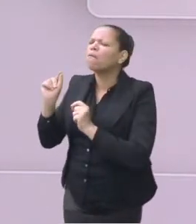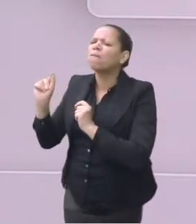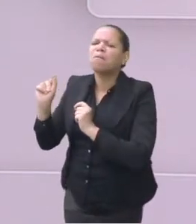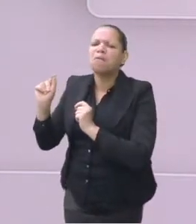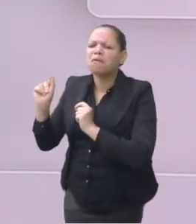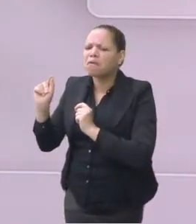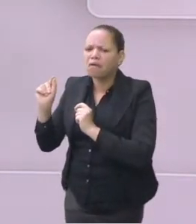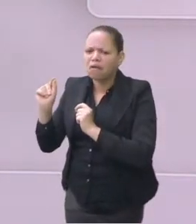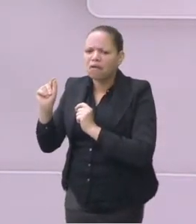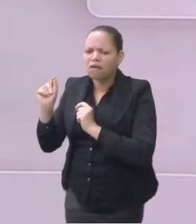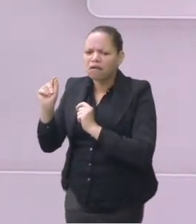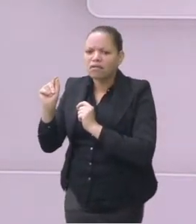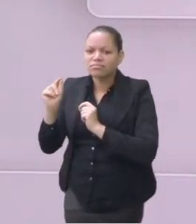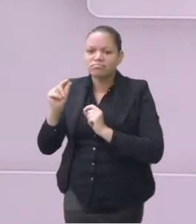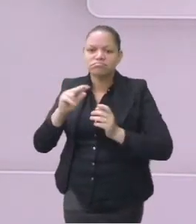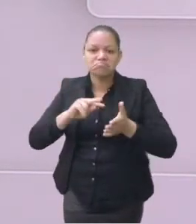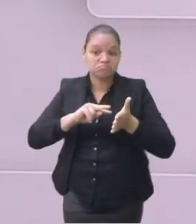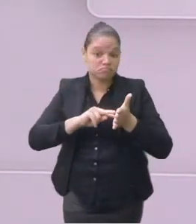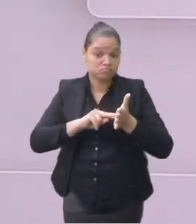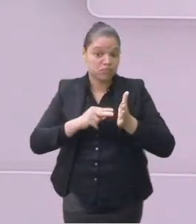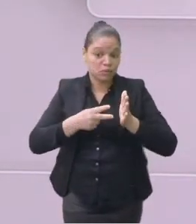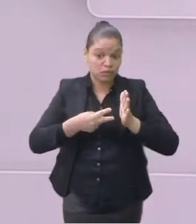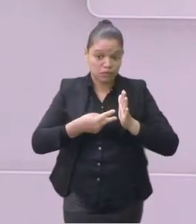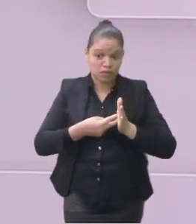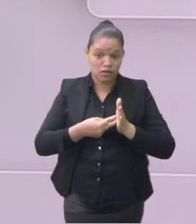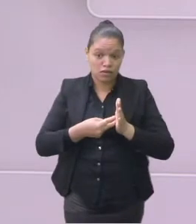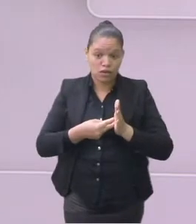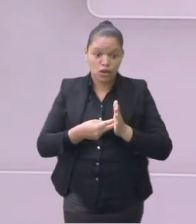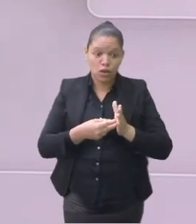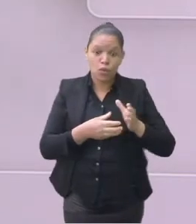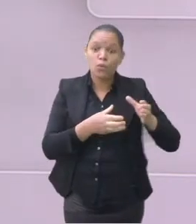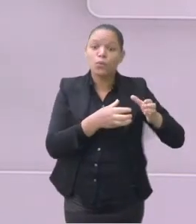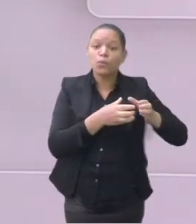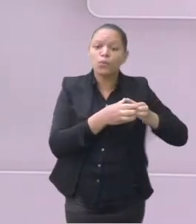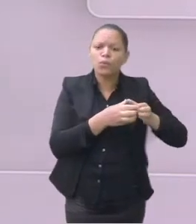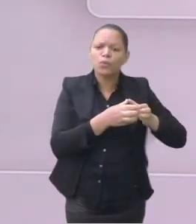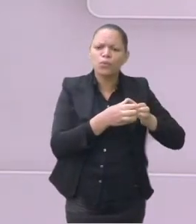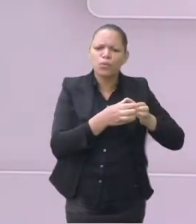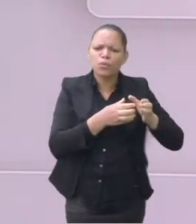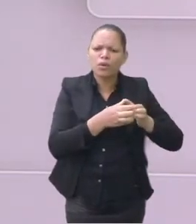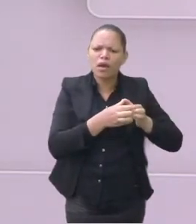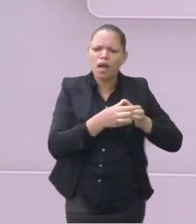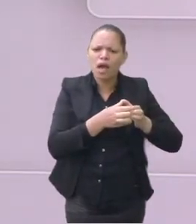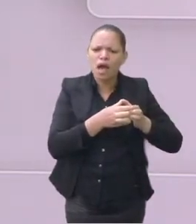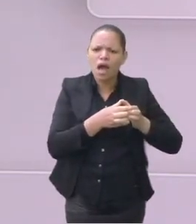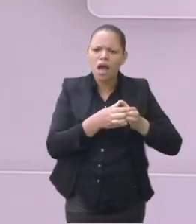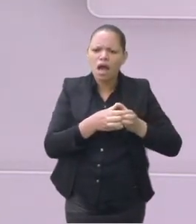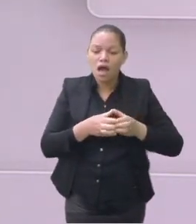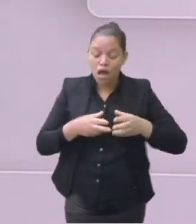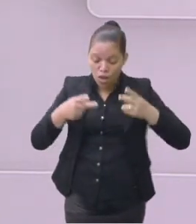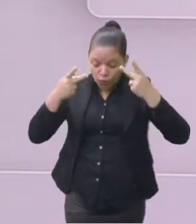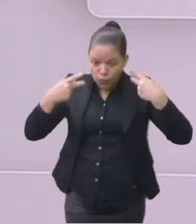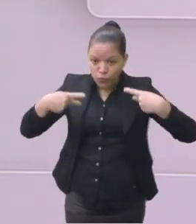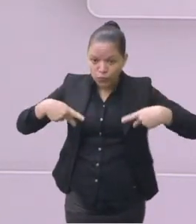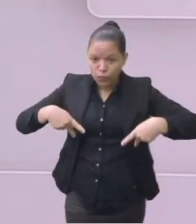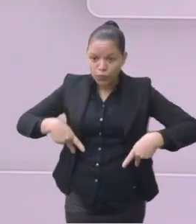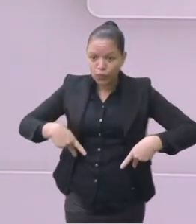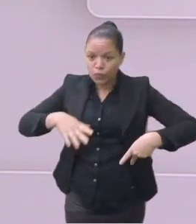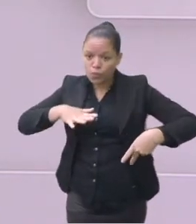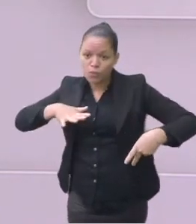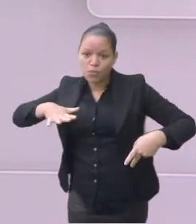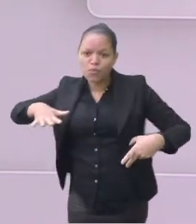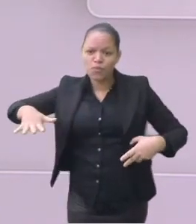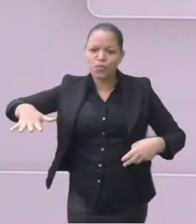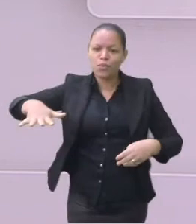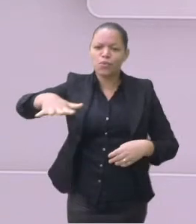estamos falando de espaço que você ocupa. Onde eu vou encontrar as coisas neste